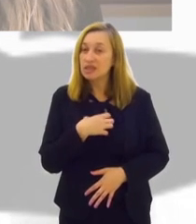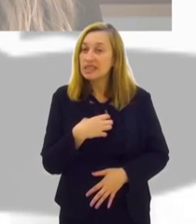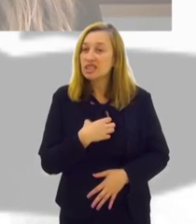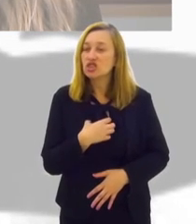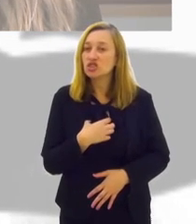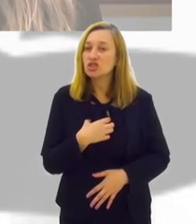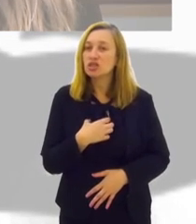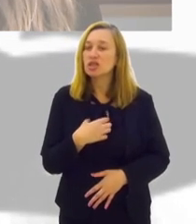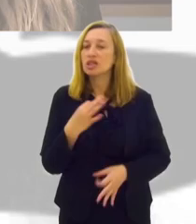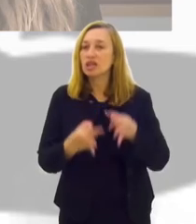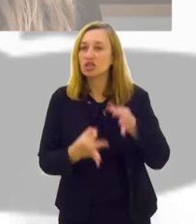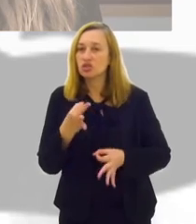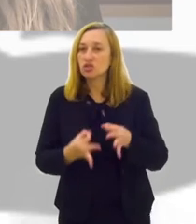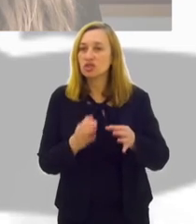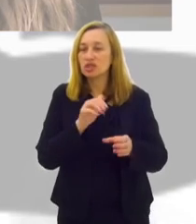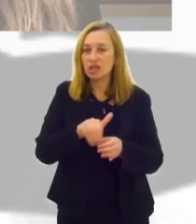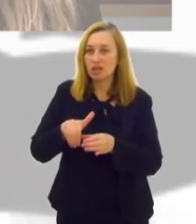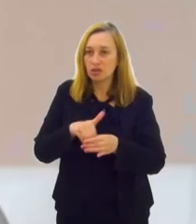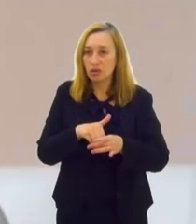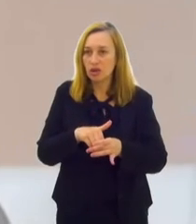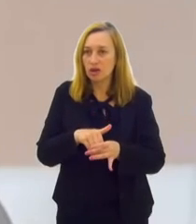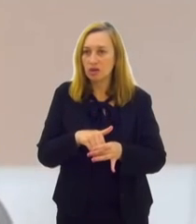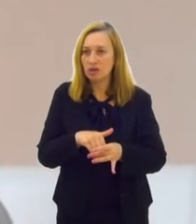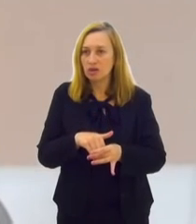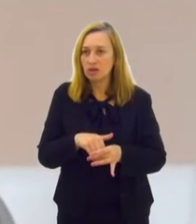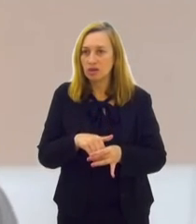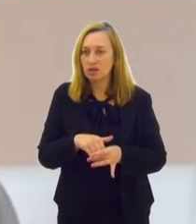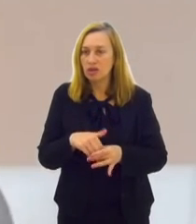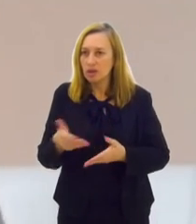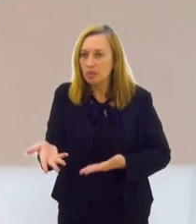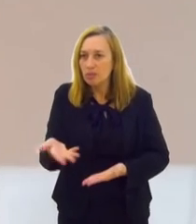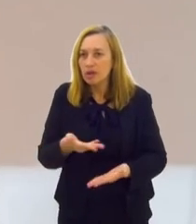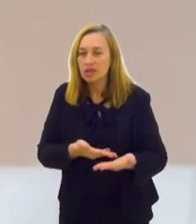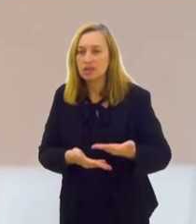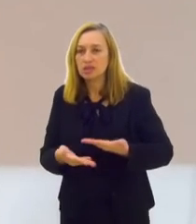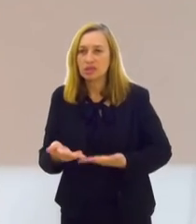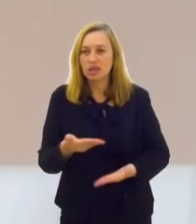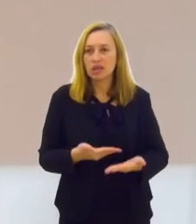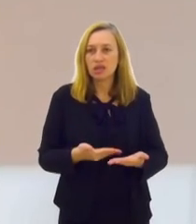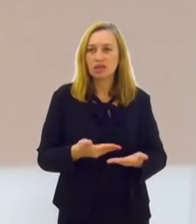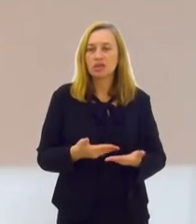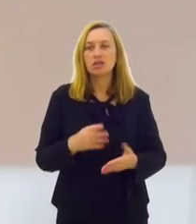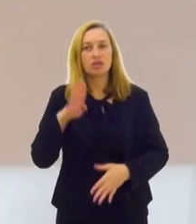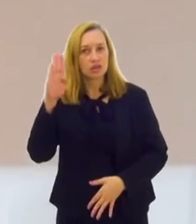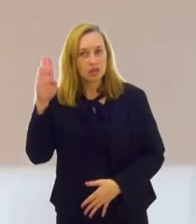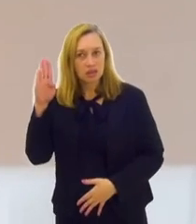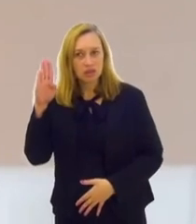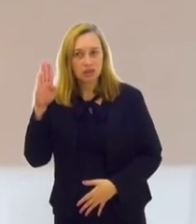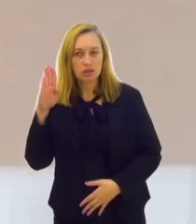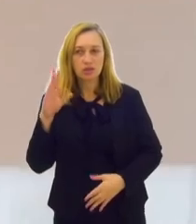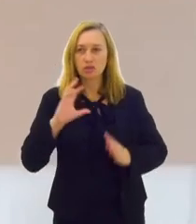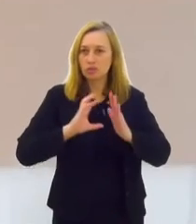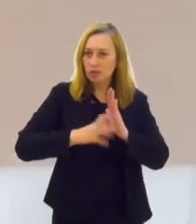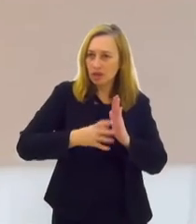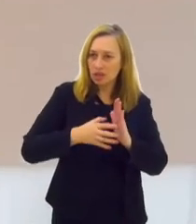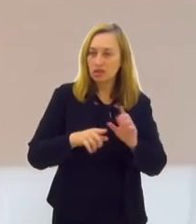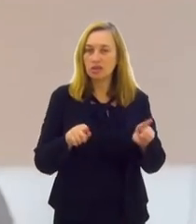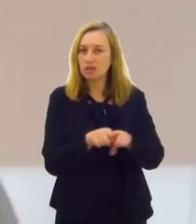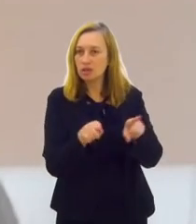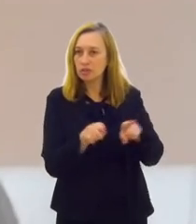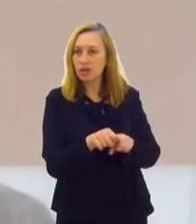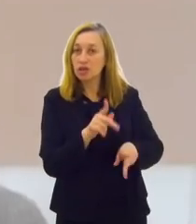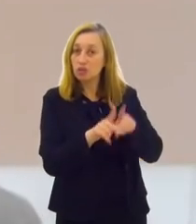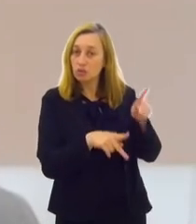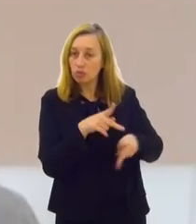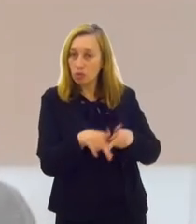no sentido de que a Justiça Eleitoral. Ela é uma parceira tanto dos candidatos, dos partidos, quanto